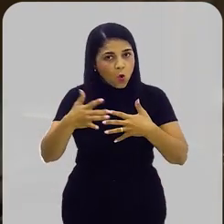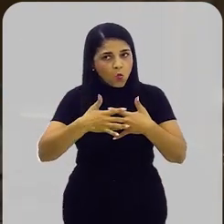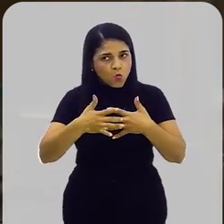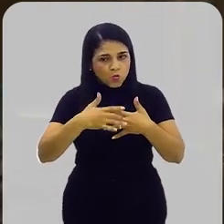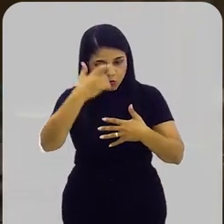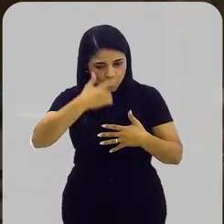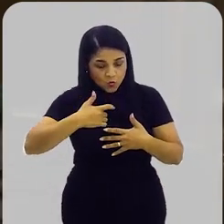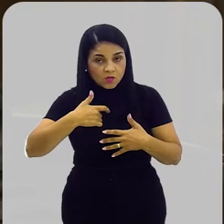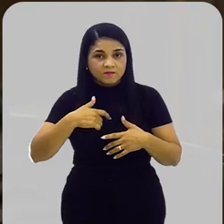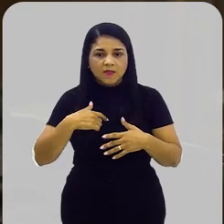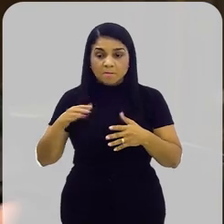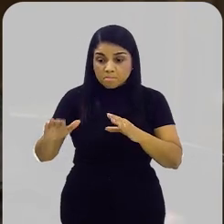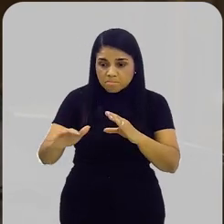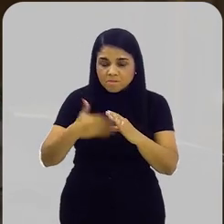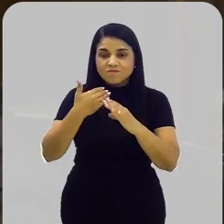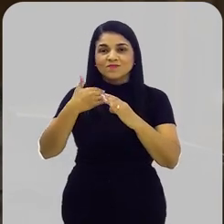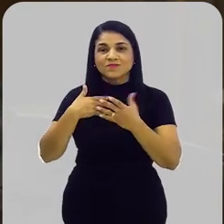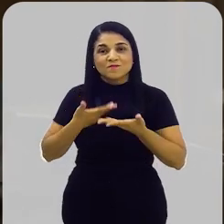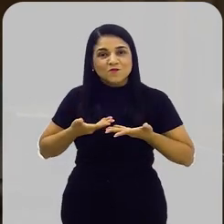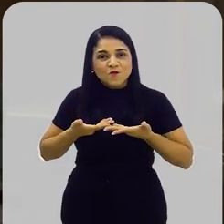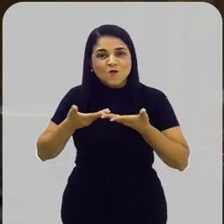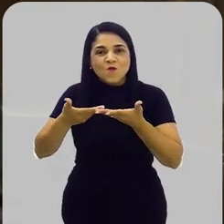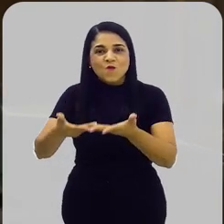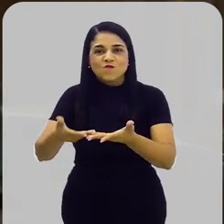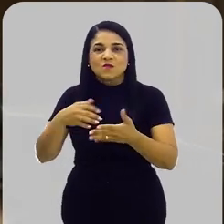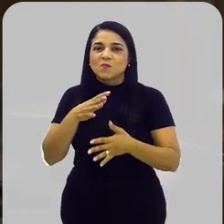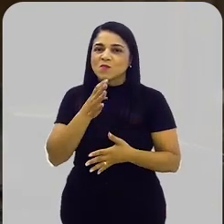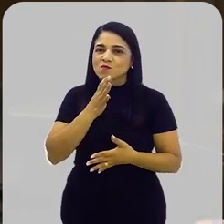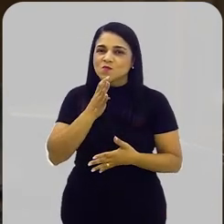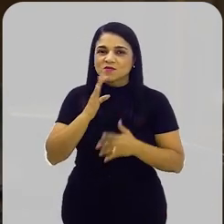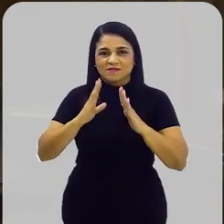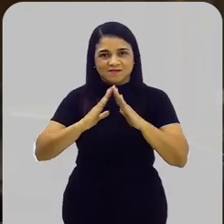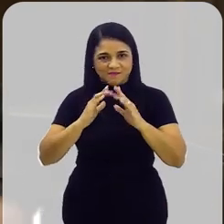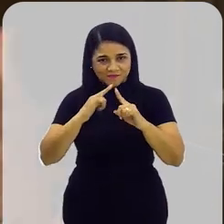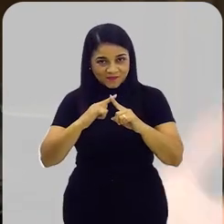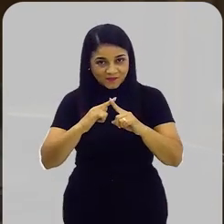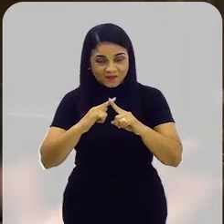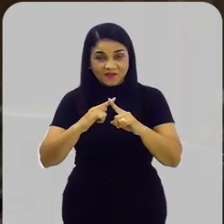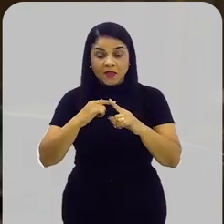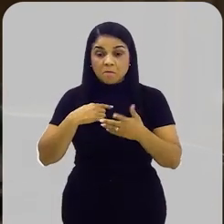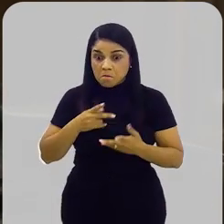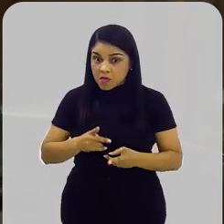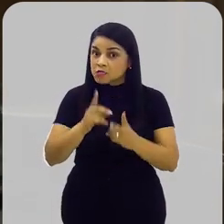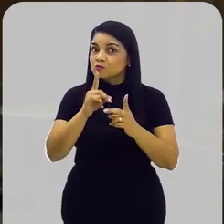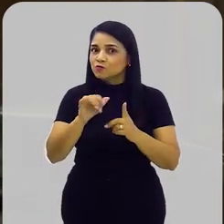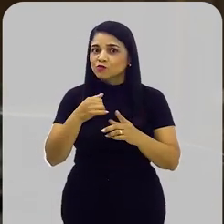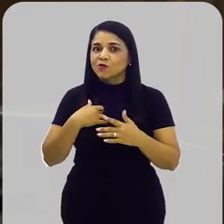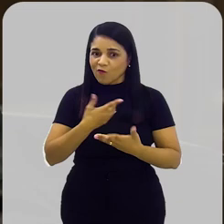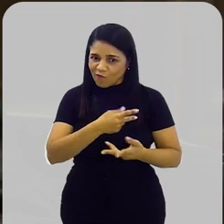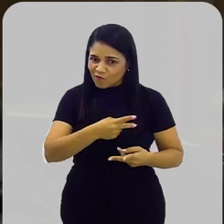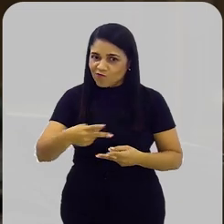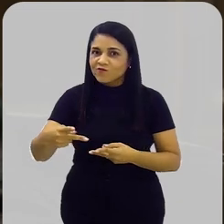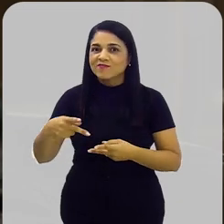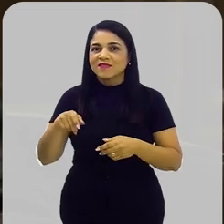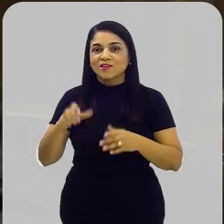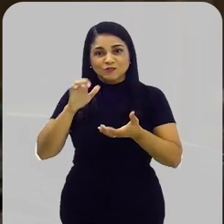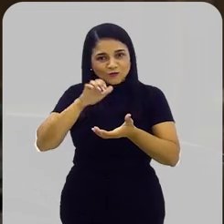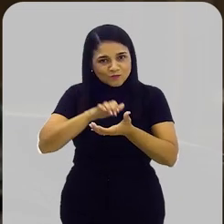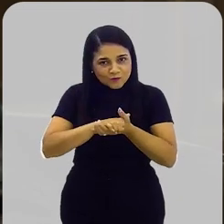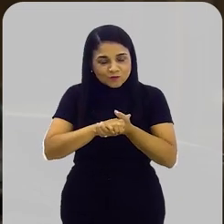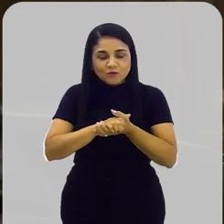nele. Me mandou uma mensagem me convidando para conhecer a igreja. No mesmo dia eu fui com o